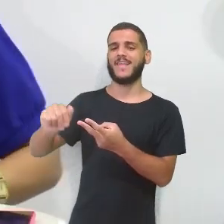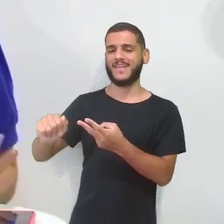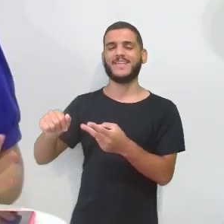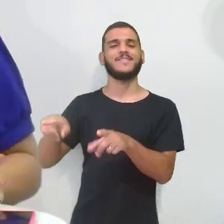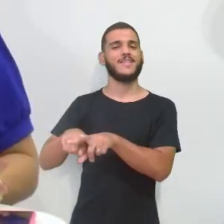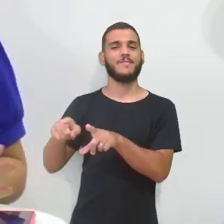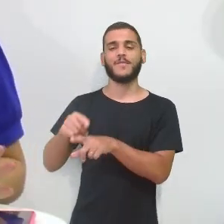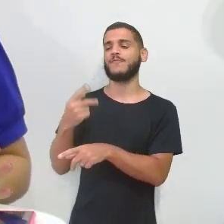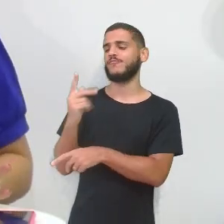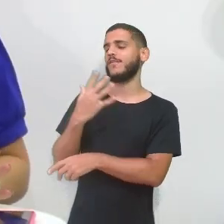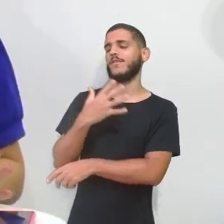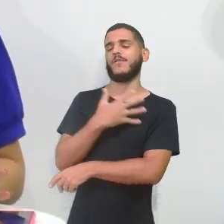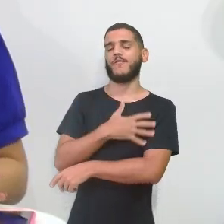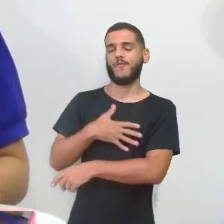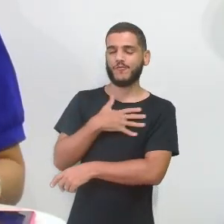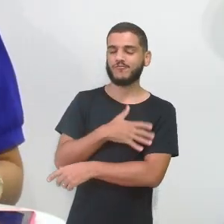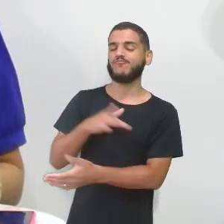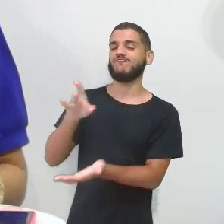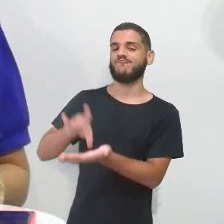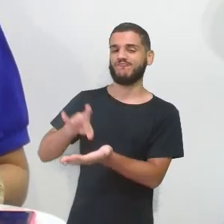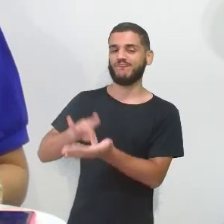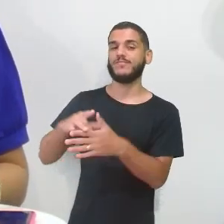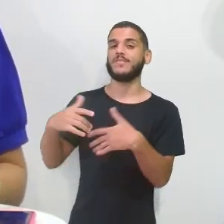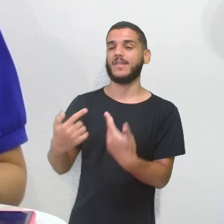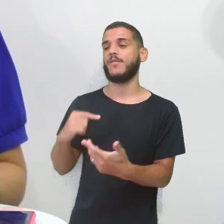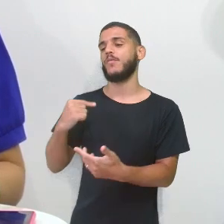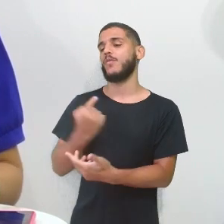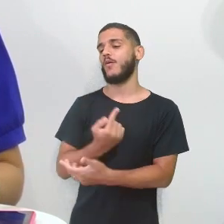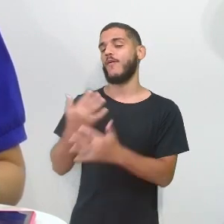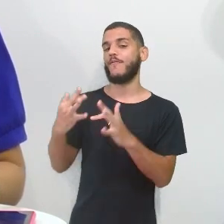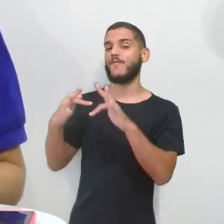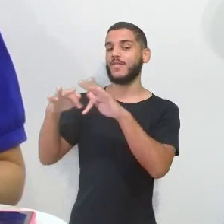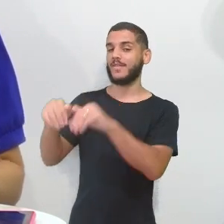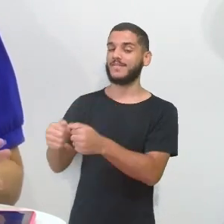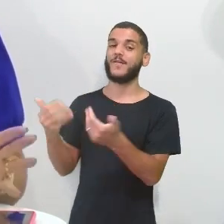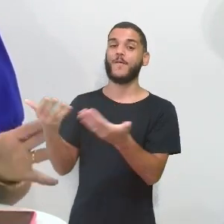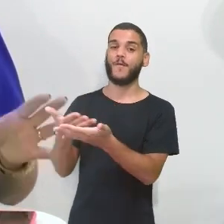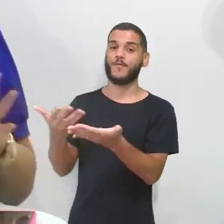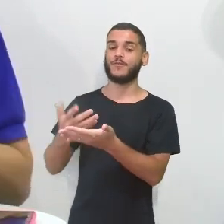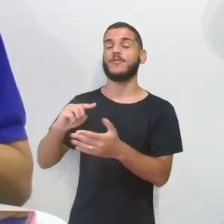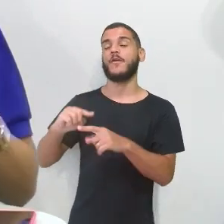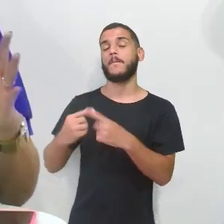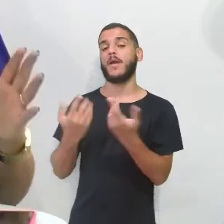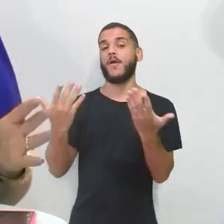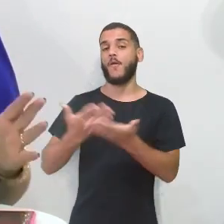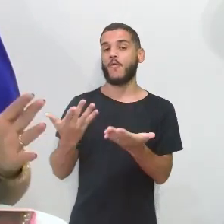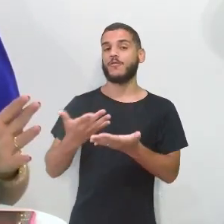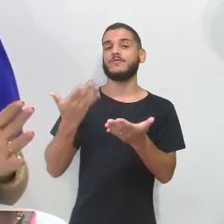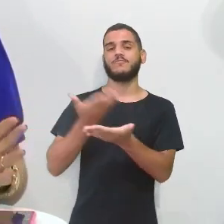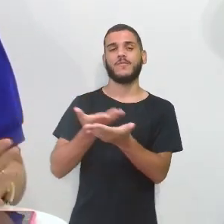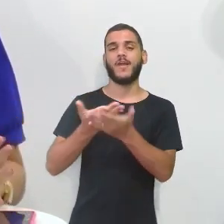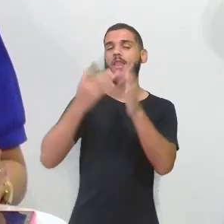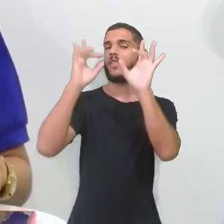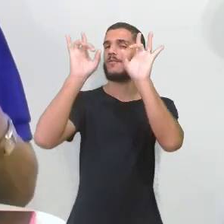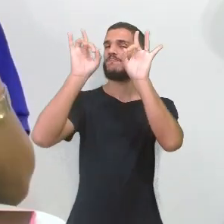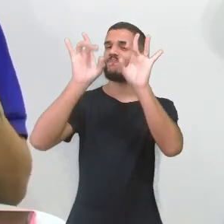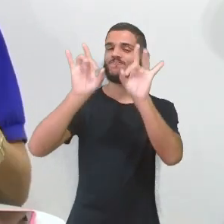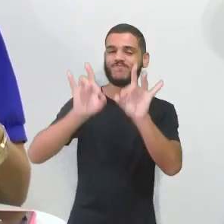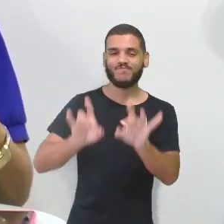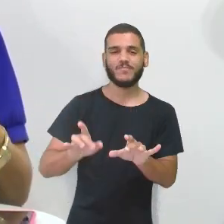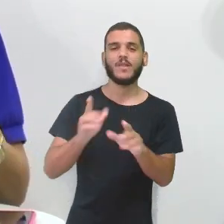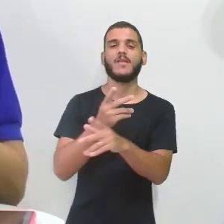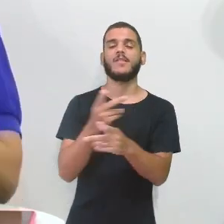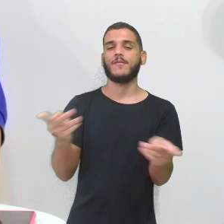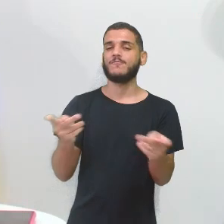vai gostar bastante, tá? E a gente vai ficando por aqui, né? Mas hoje a nossa aula tá super especial, então